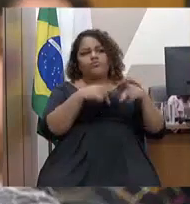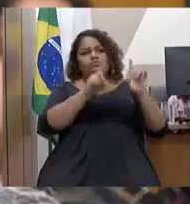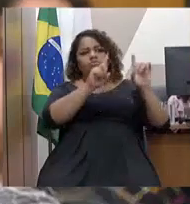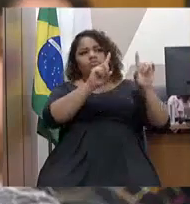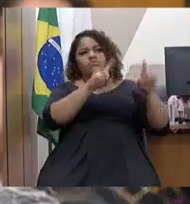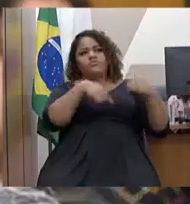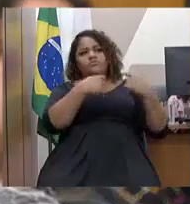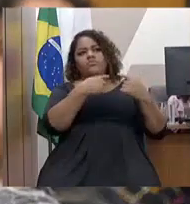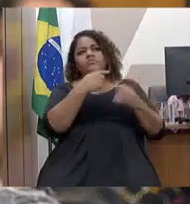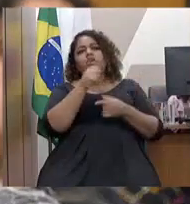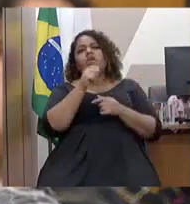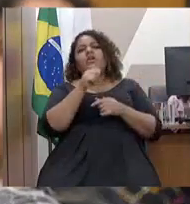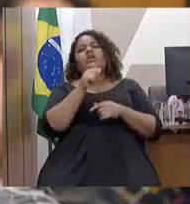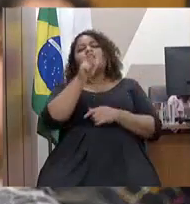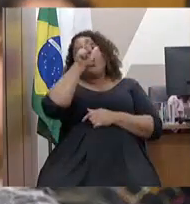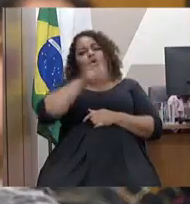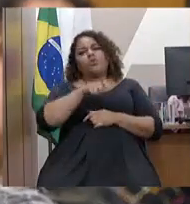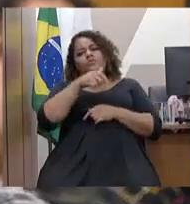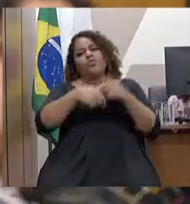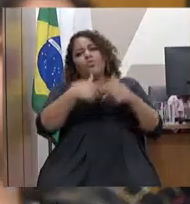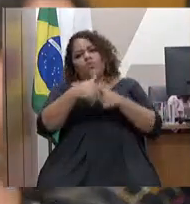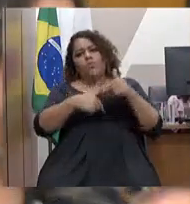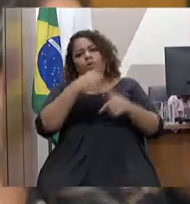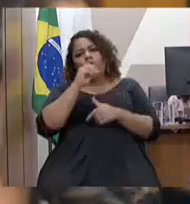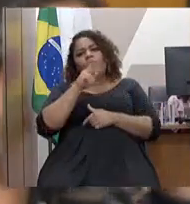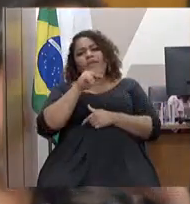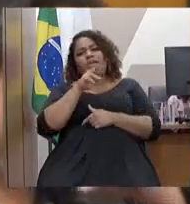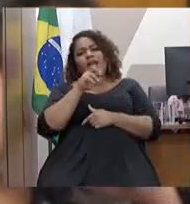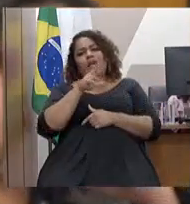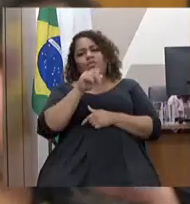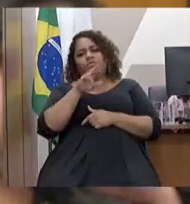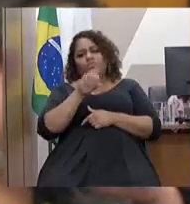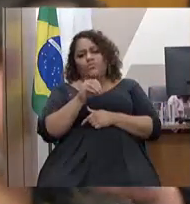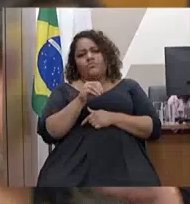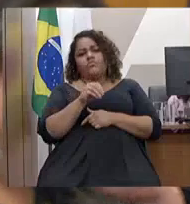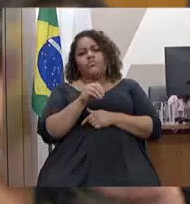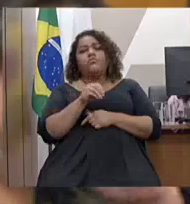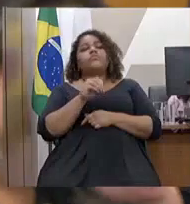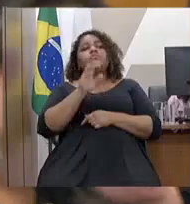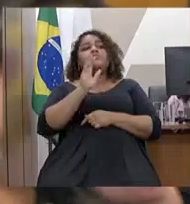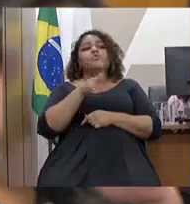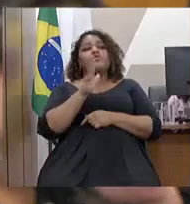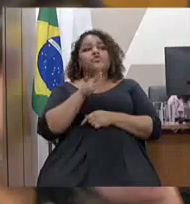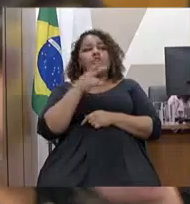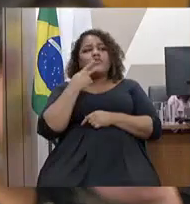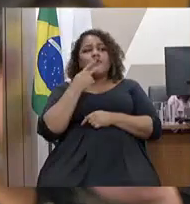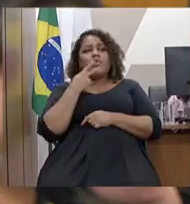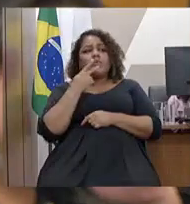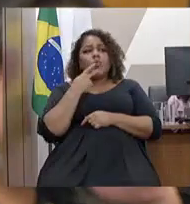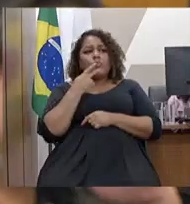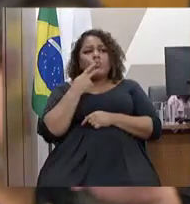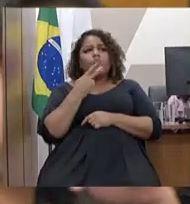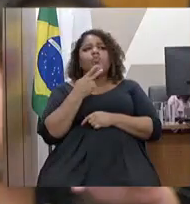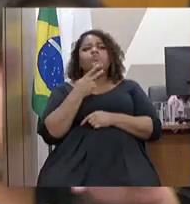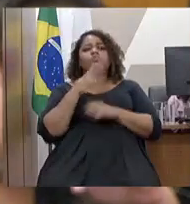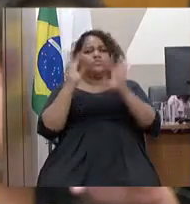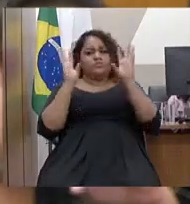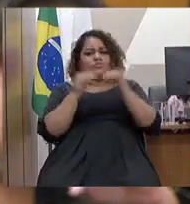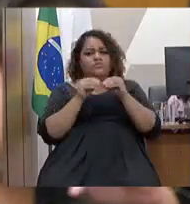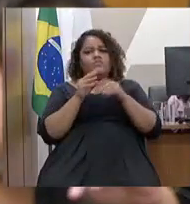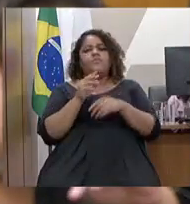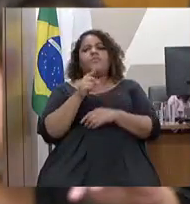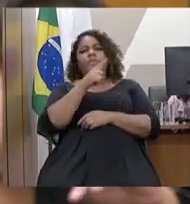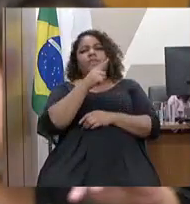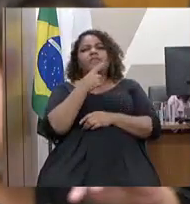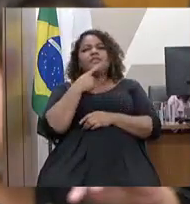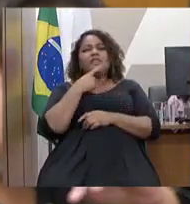principalmente anti-operário nós estamos aí foi falado aqui da questão do só para finalizar falar da questão das